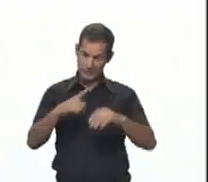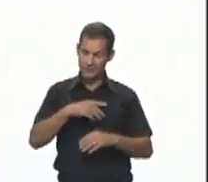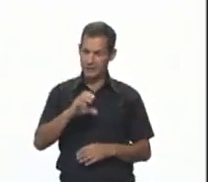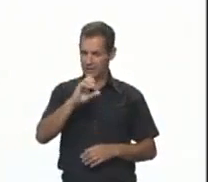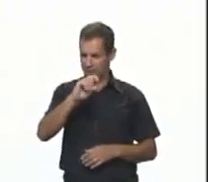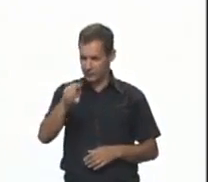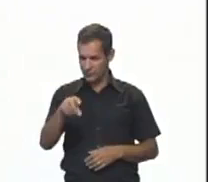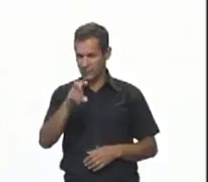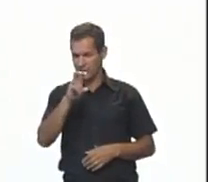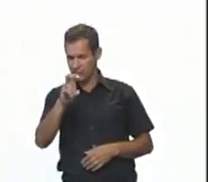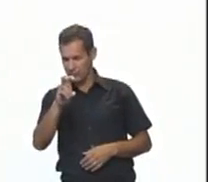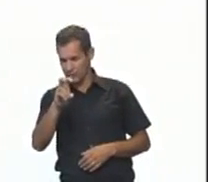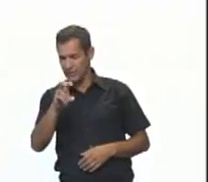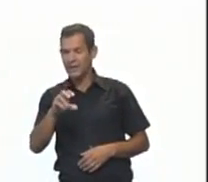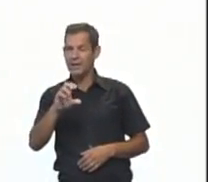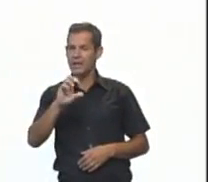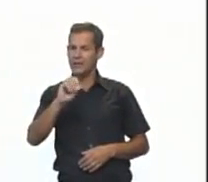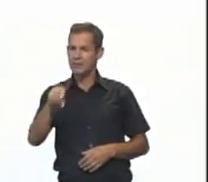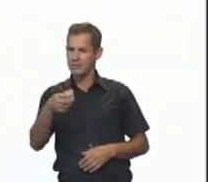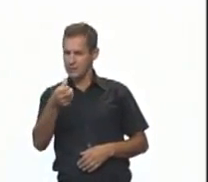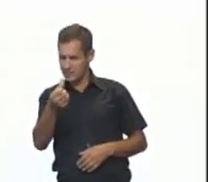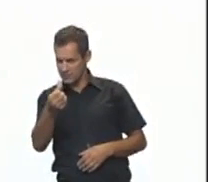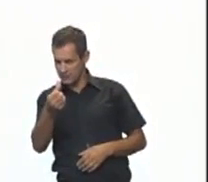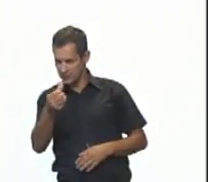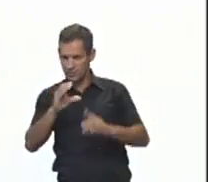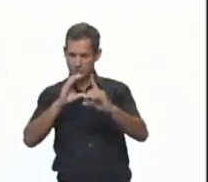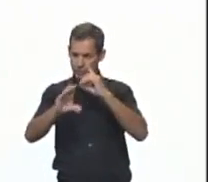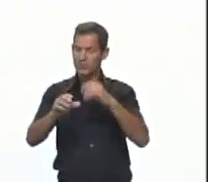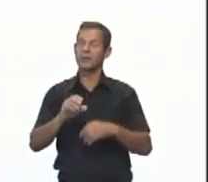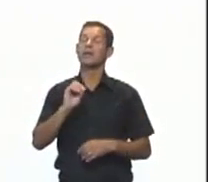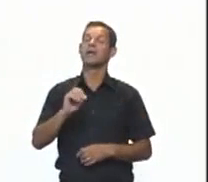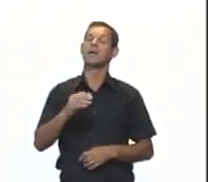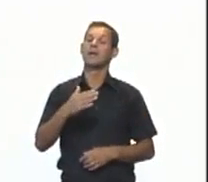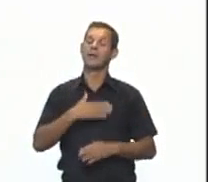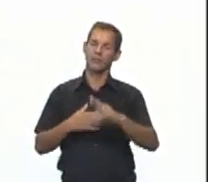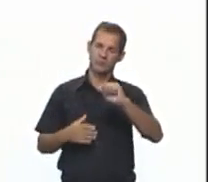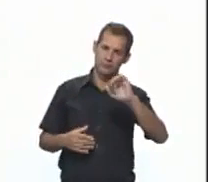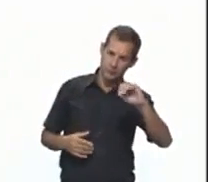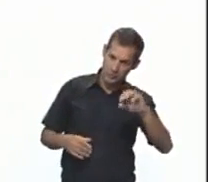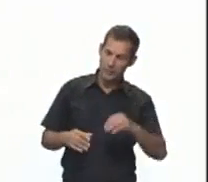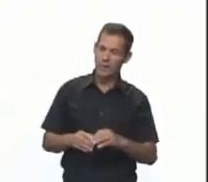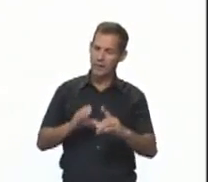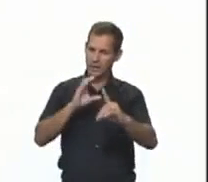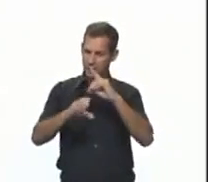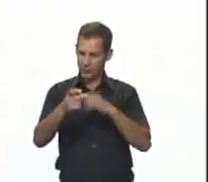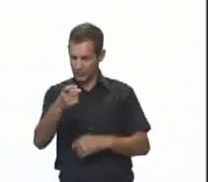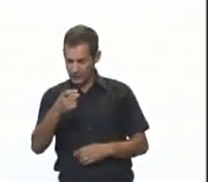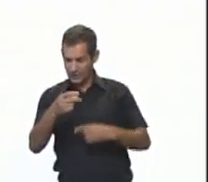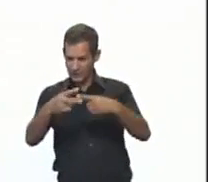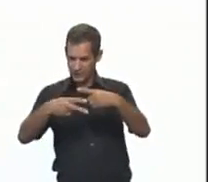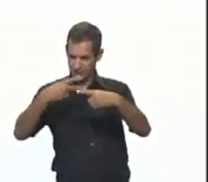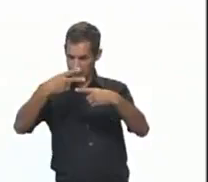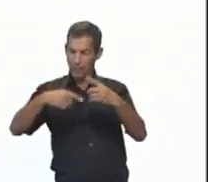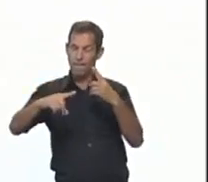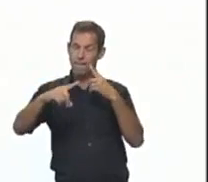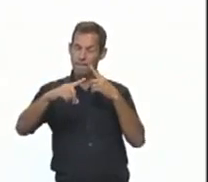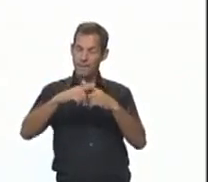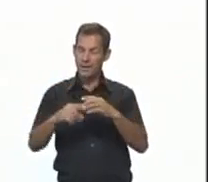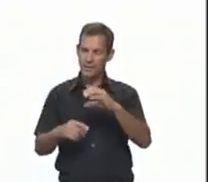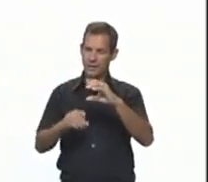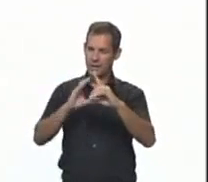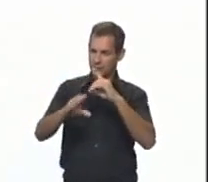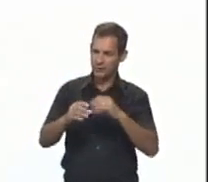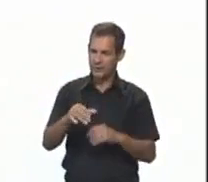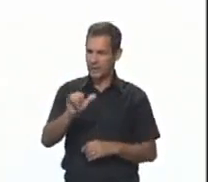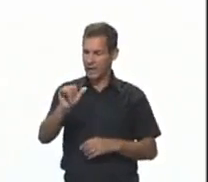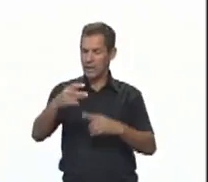tem 0,5 e 0,6 de coordenadas. Quem que é o meu raio? É a coordenada x ao quadrado mais a coordenada y